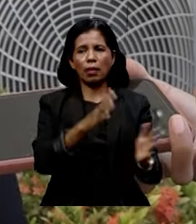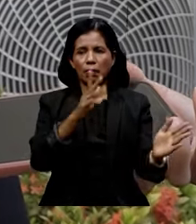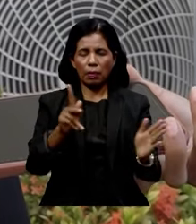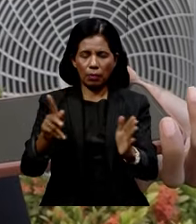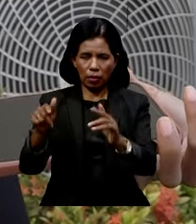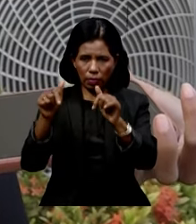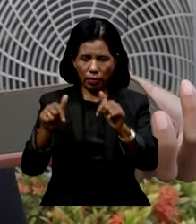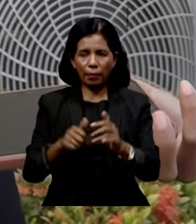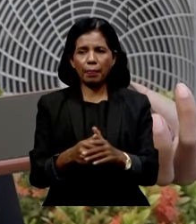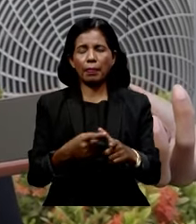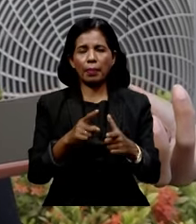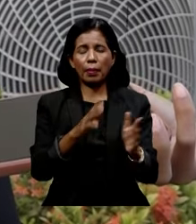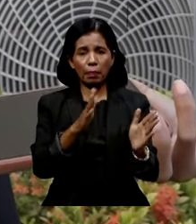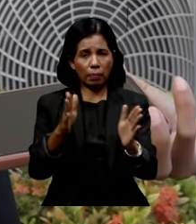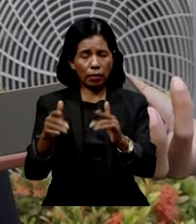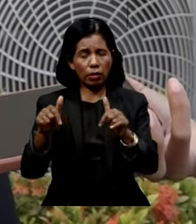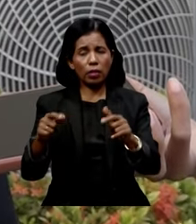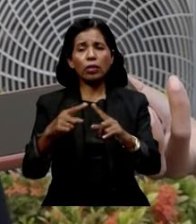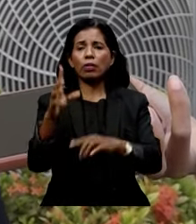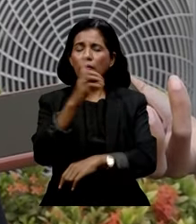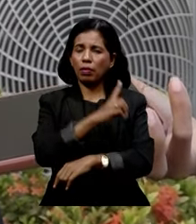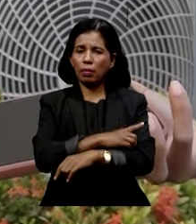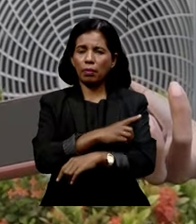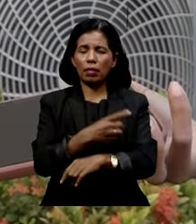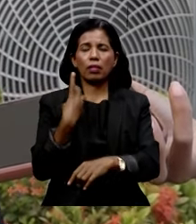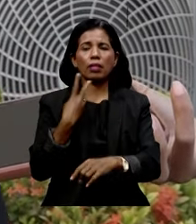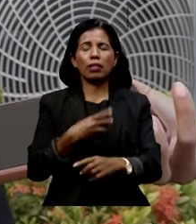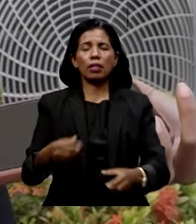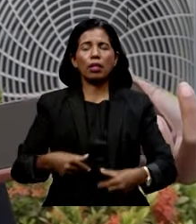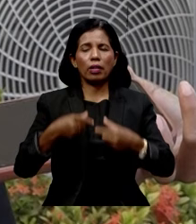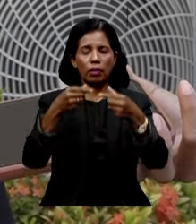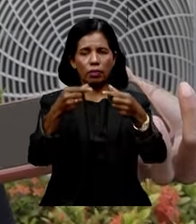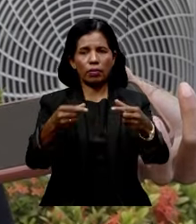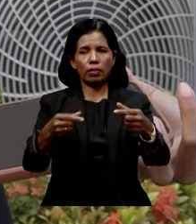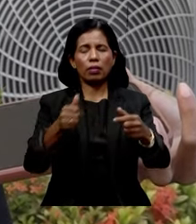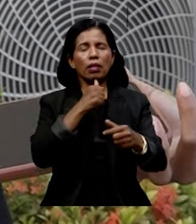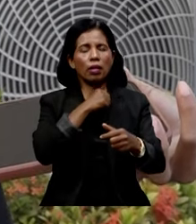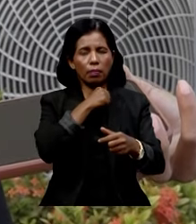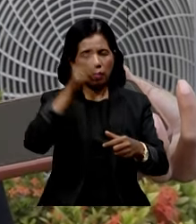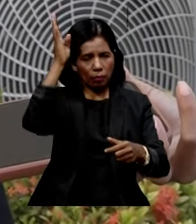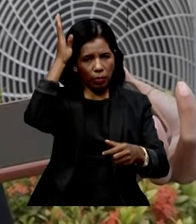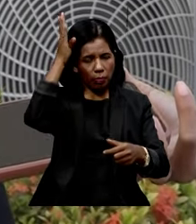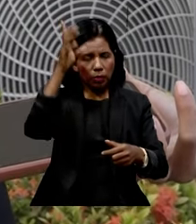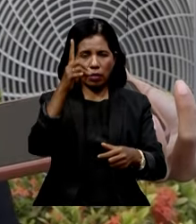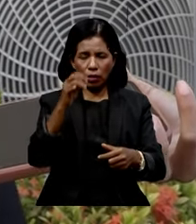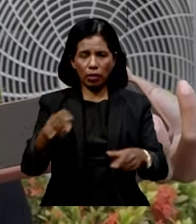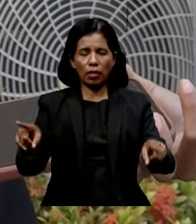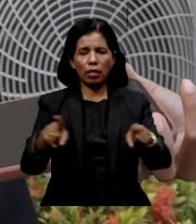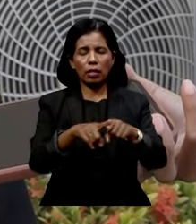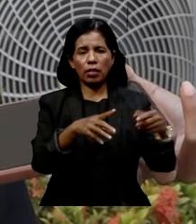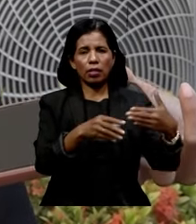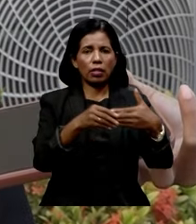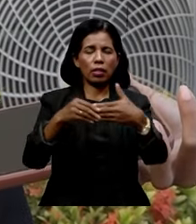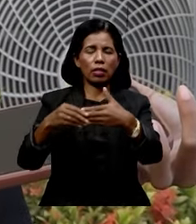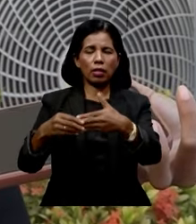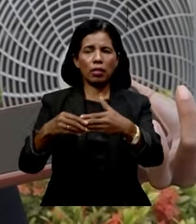né. Então, o Rin, Macbele, oficialmente entrega a mucardia, a nessa coordenador geral.